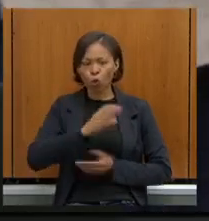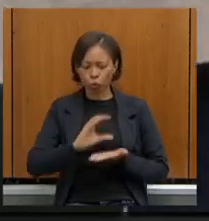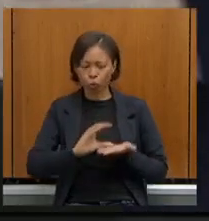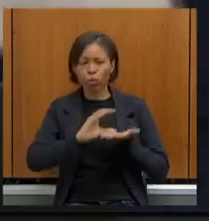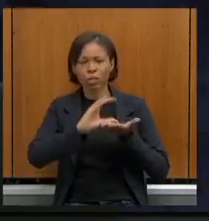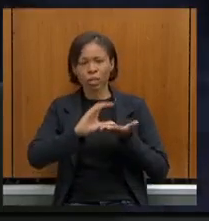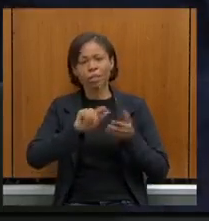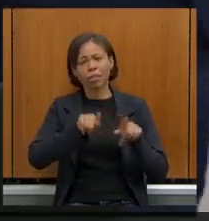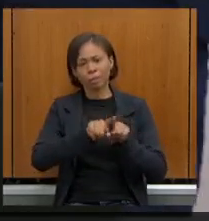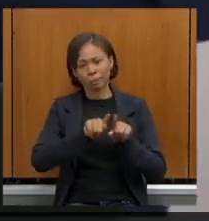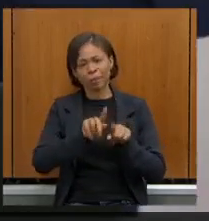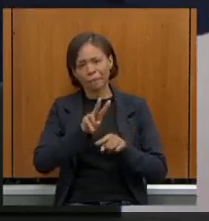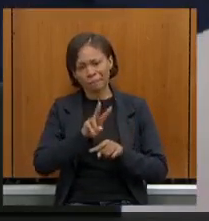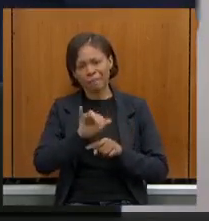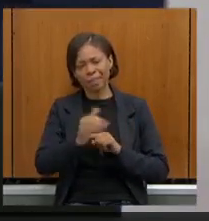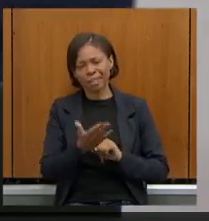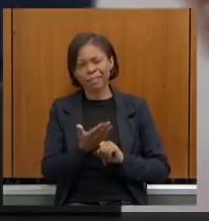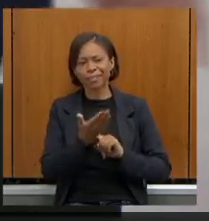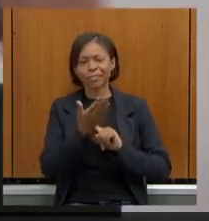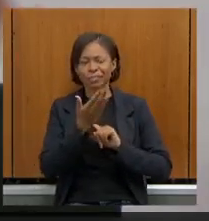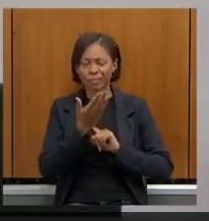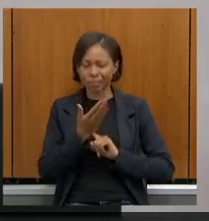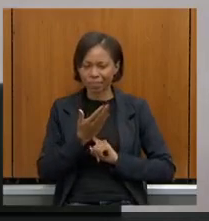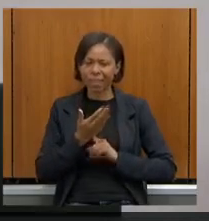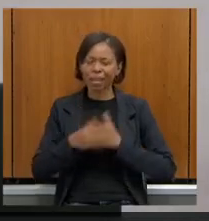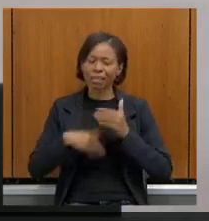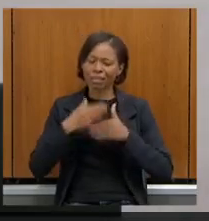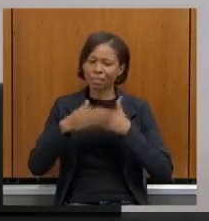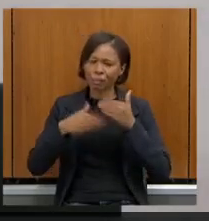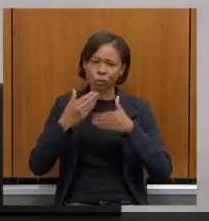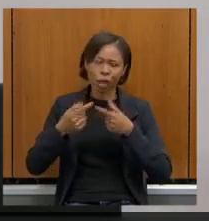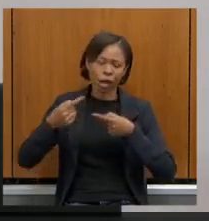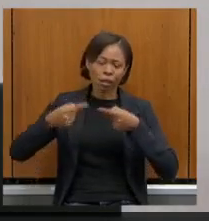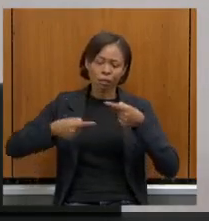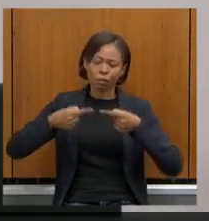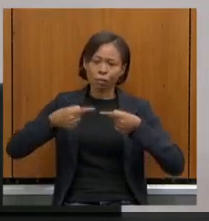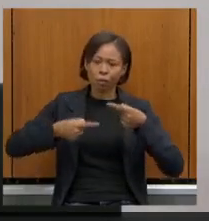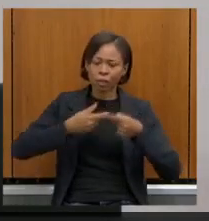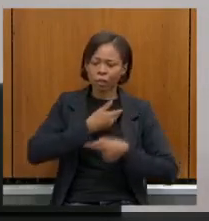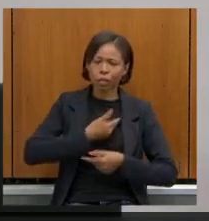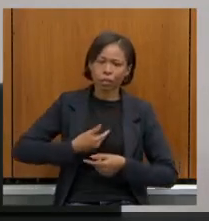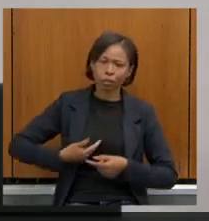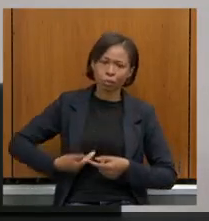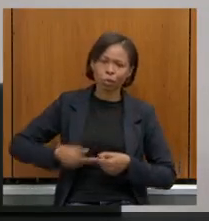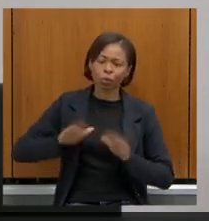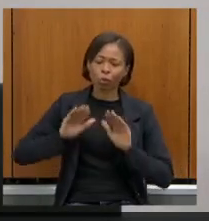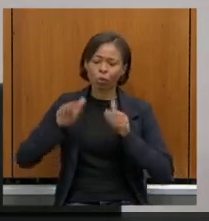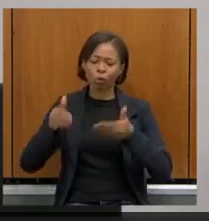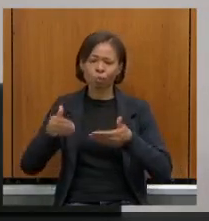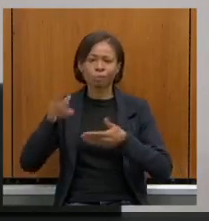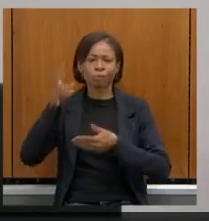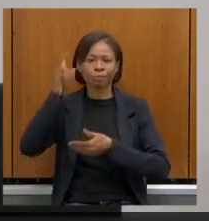contribuindo e nos ajudando a construir aí políticas públicas para a cultura